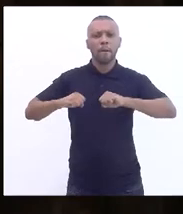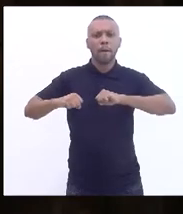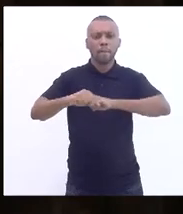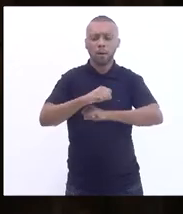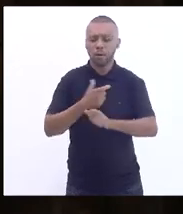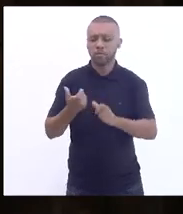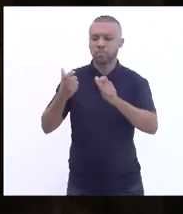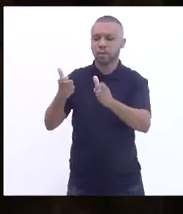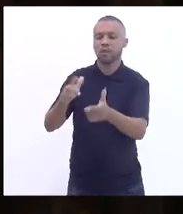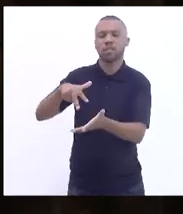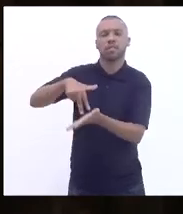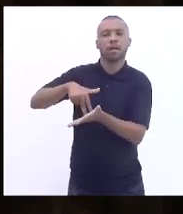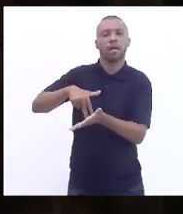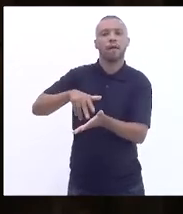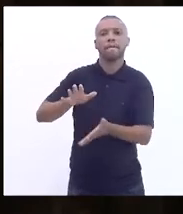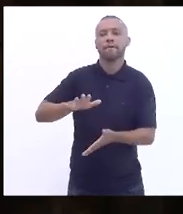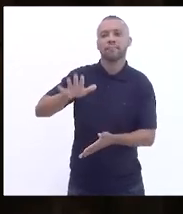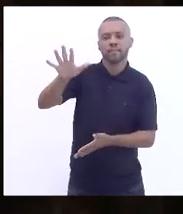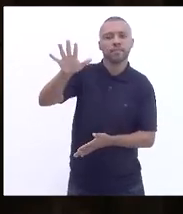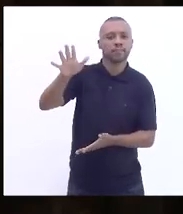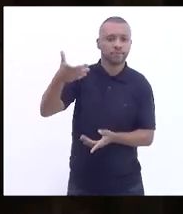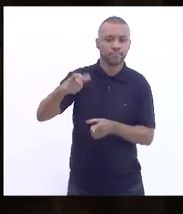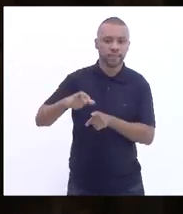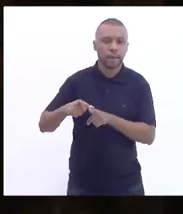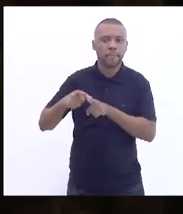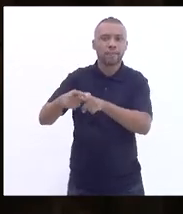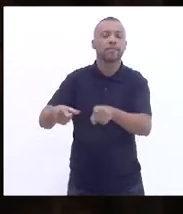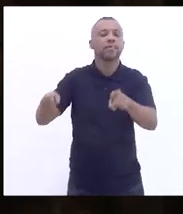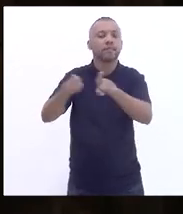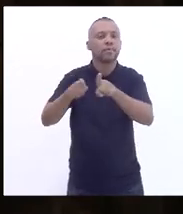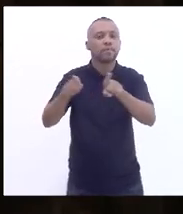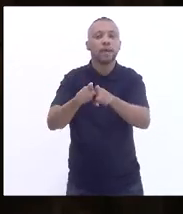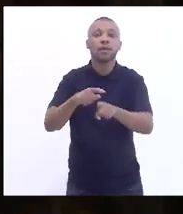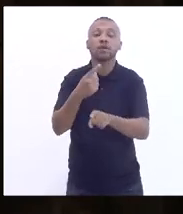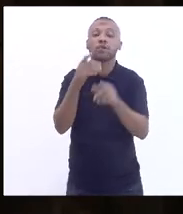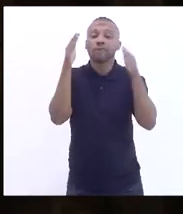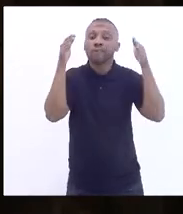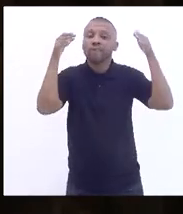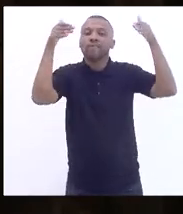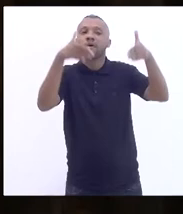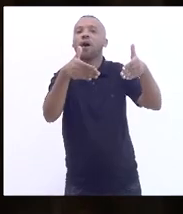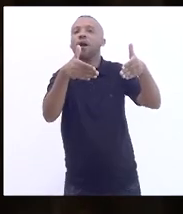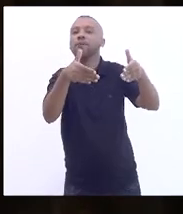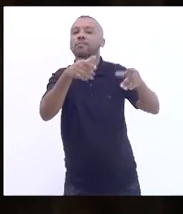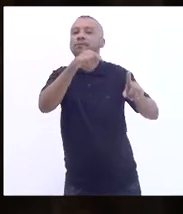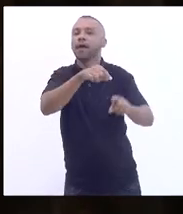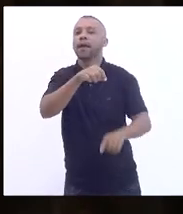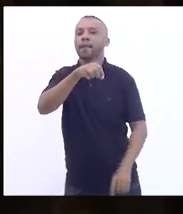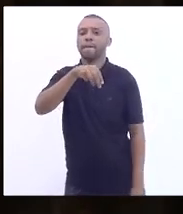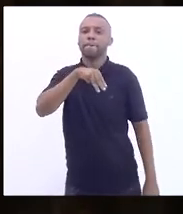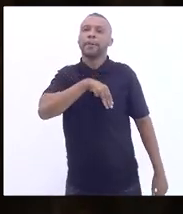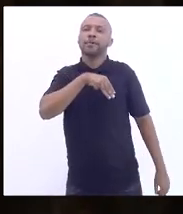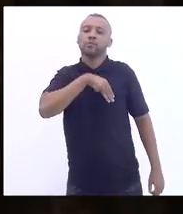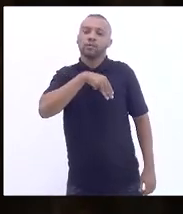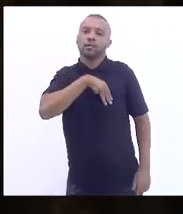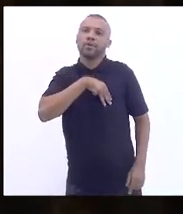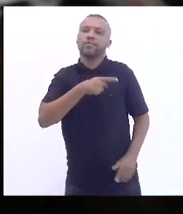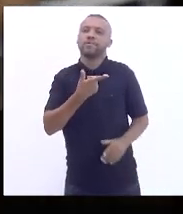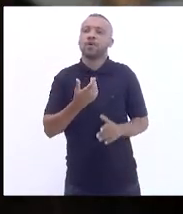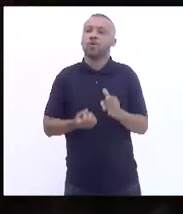territórios e também na periferia nós fórum lá em Madureira e ficou instituído em